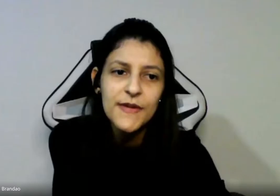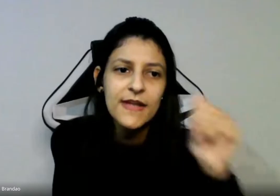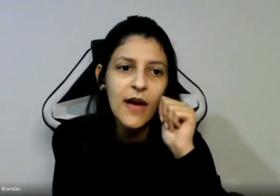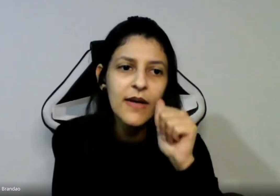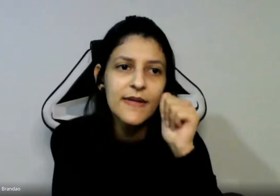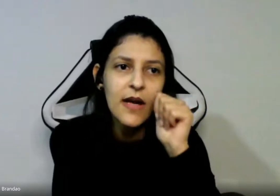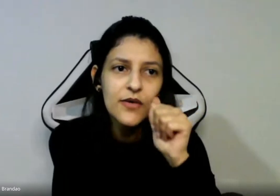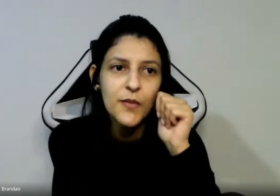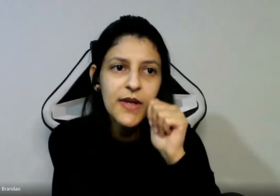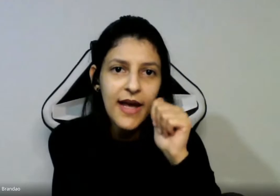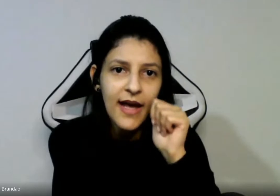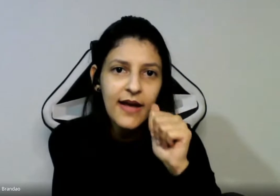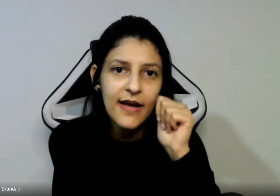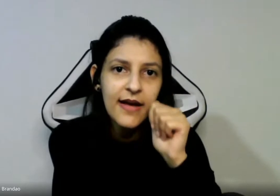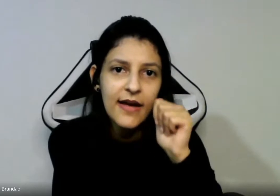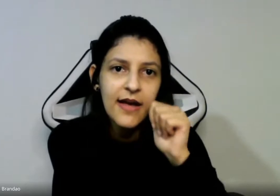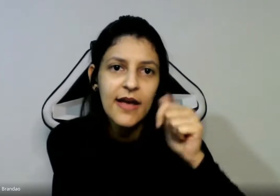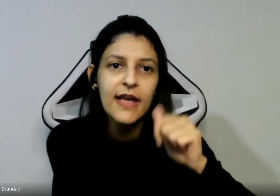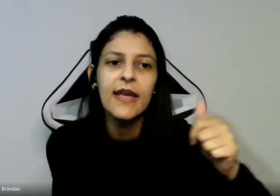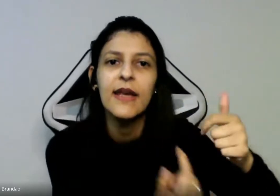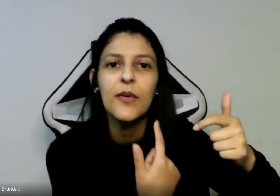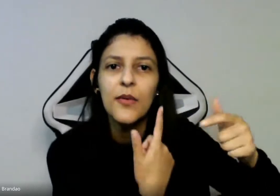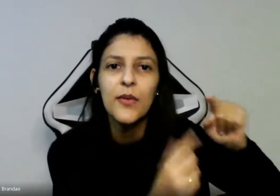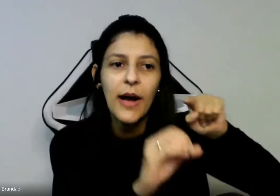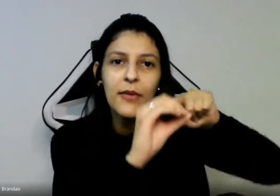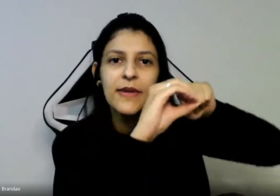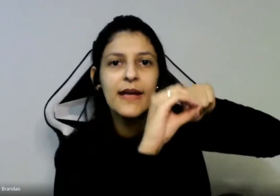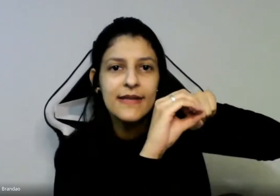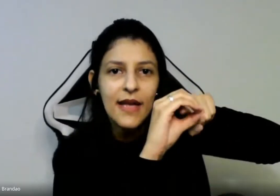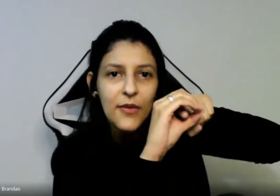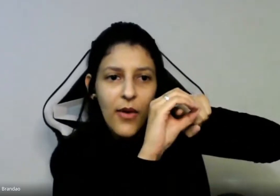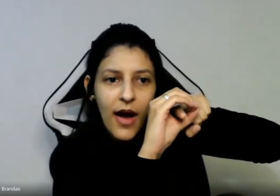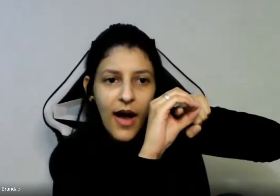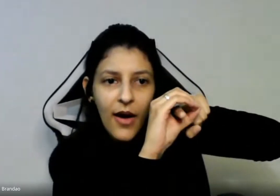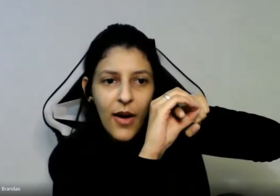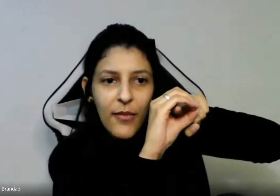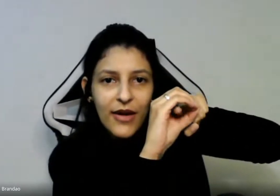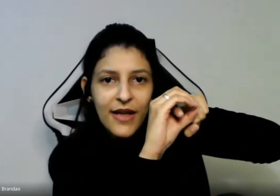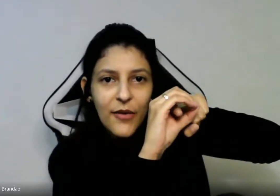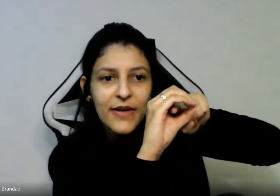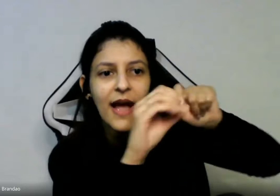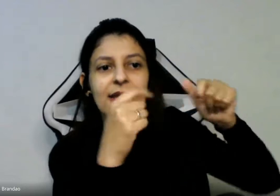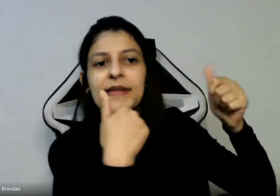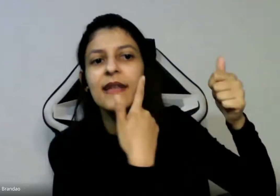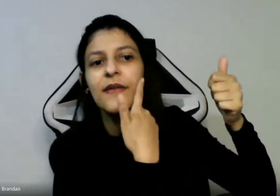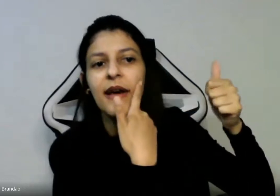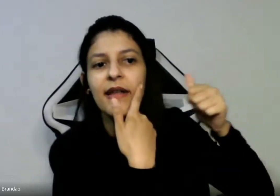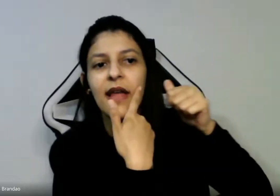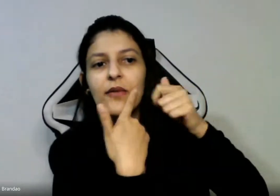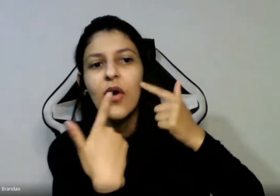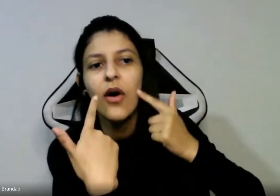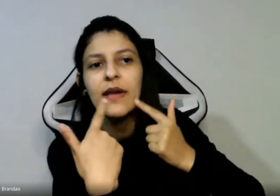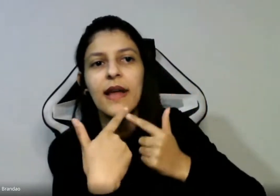Esse último sinal era o sinal de mulher e o desenho com a bolinha cortada